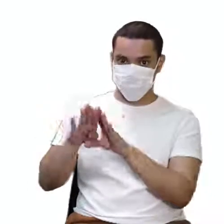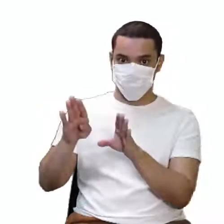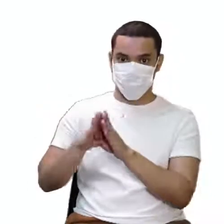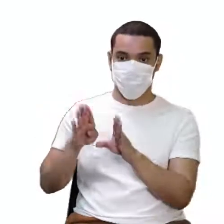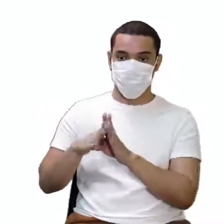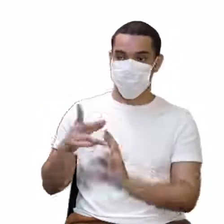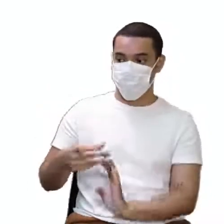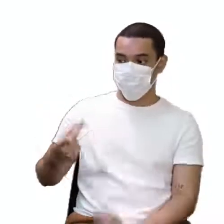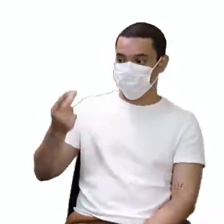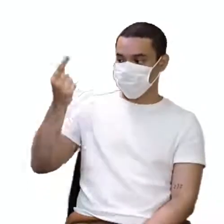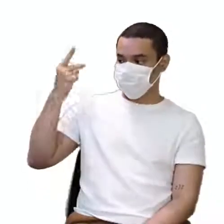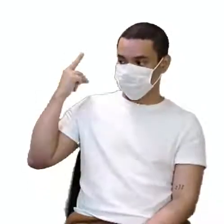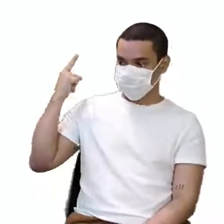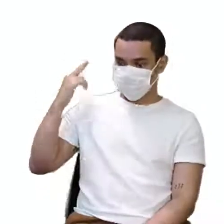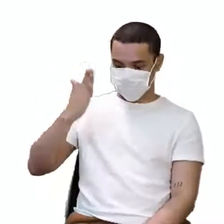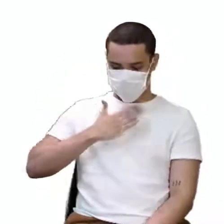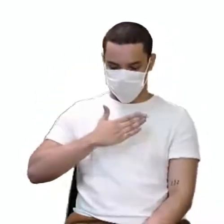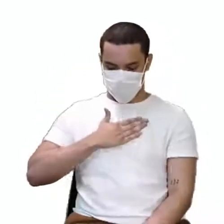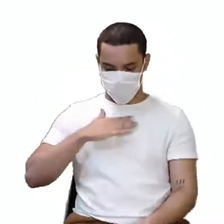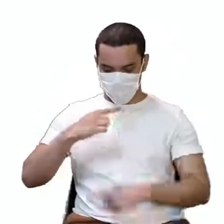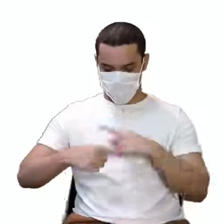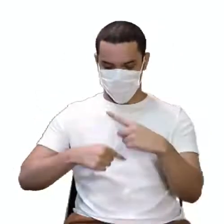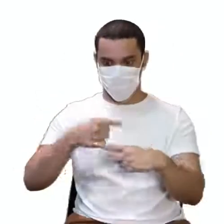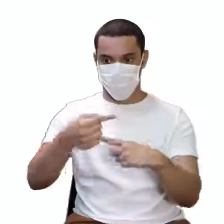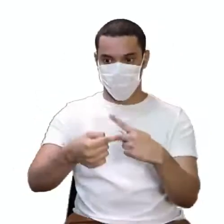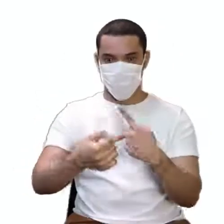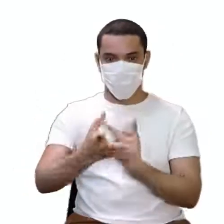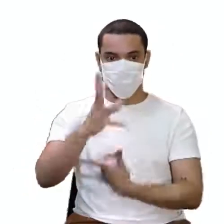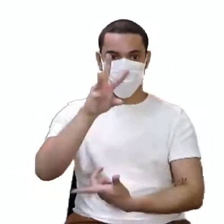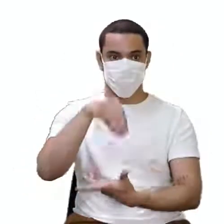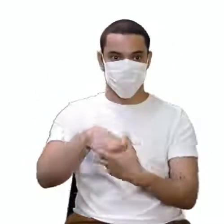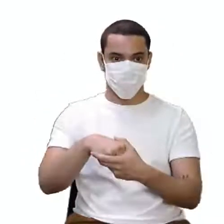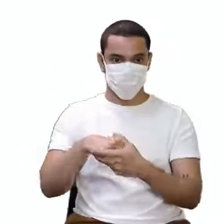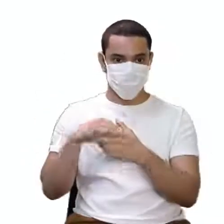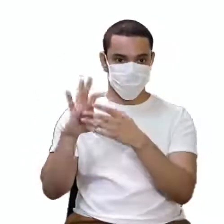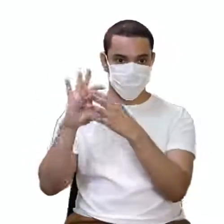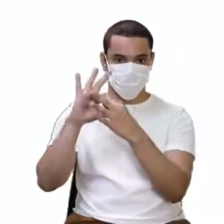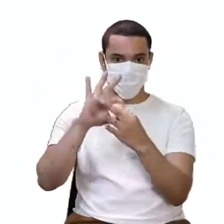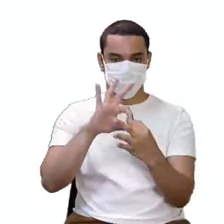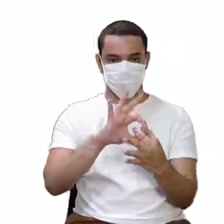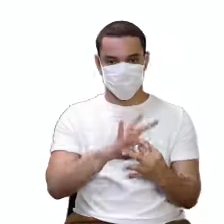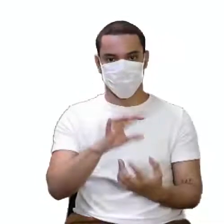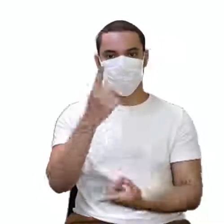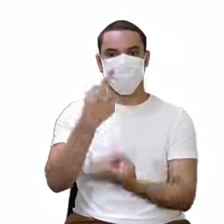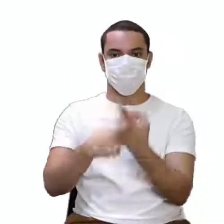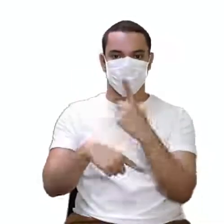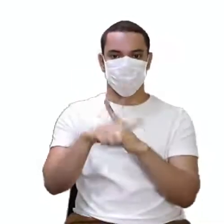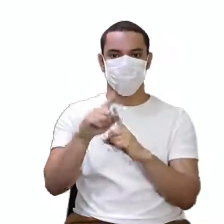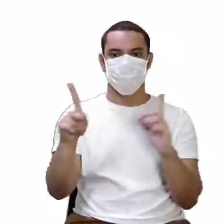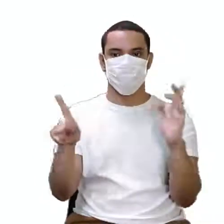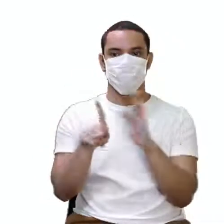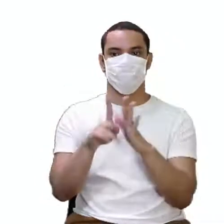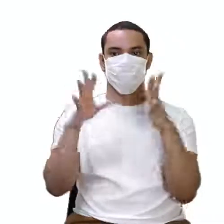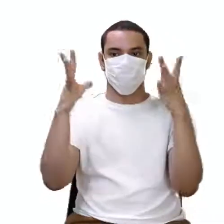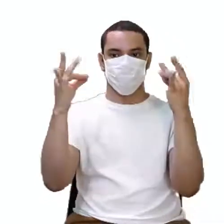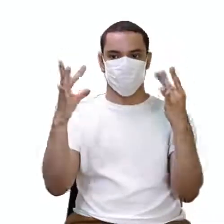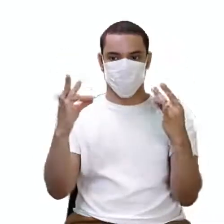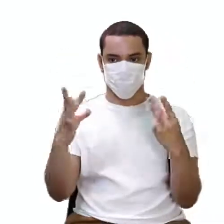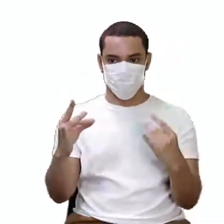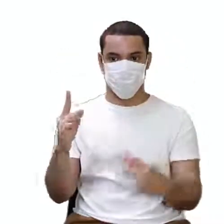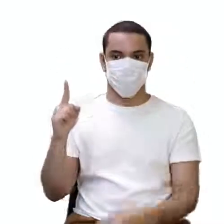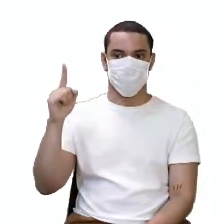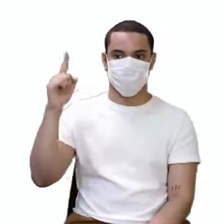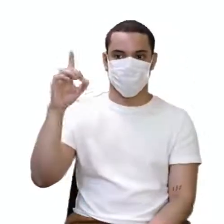ancestralidade e descendência, dentro de um contexto evolutivo descrito por Charles